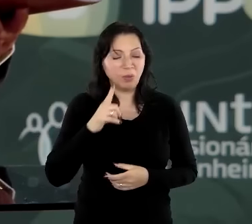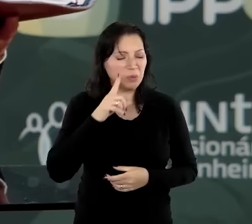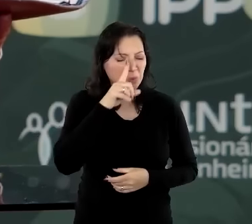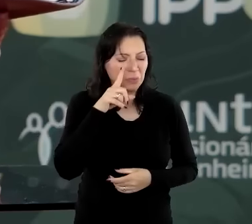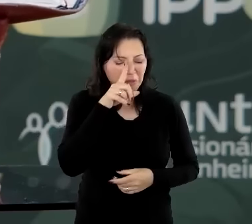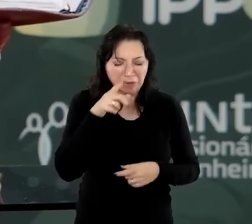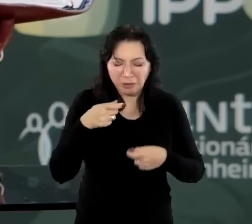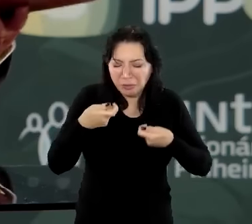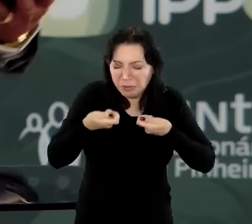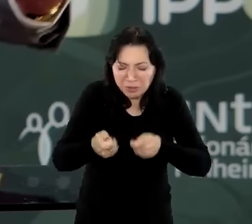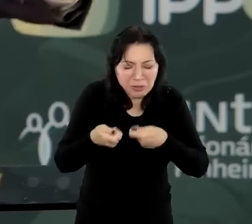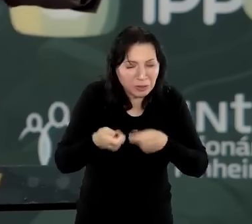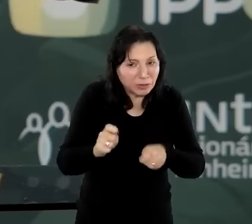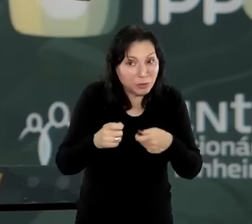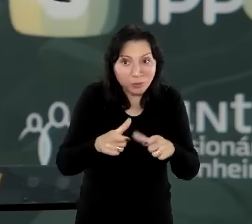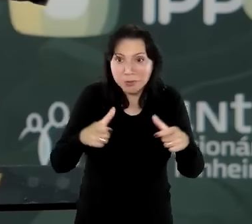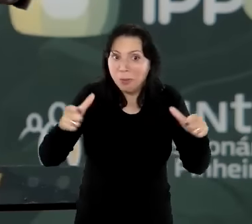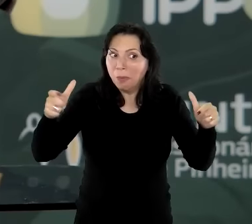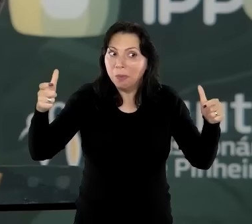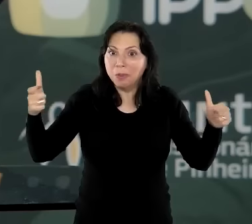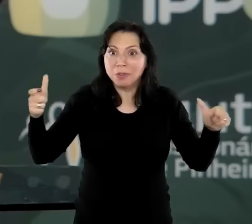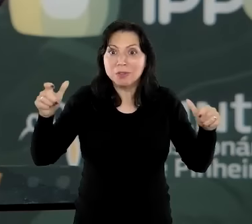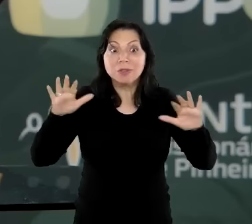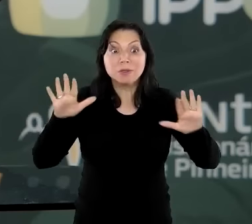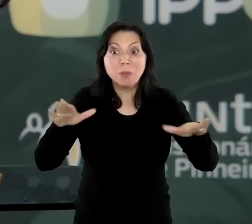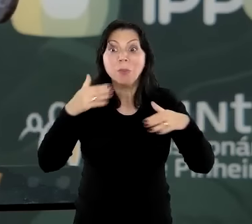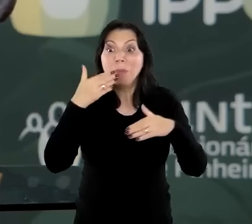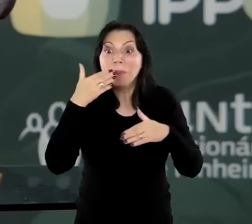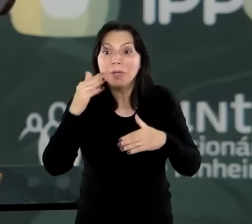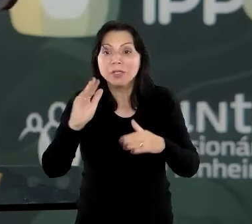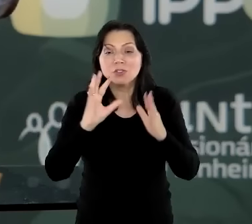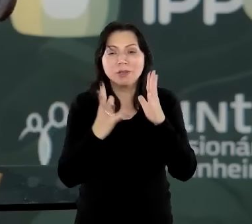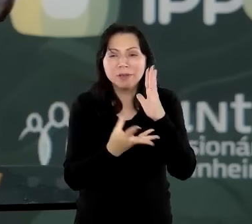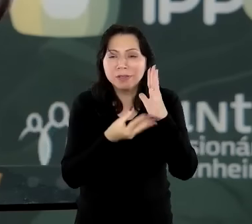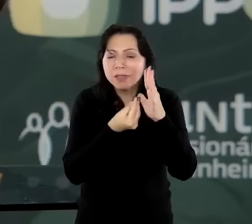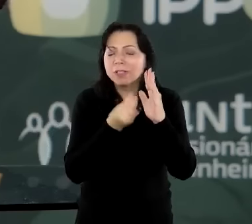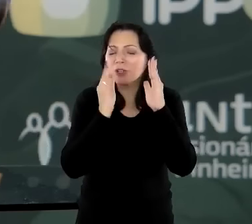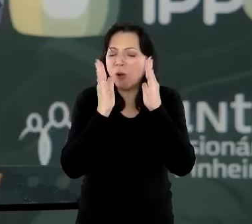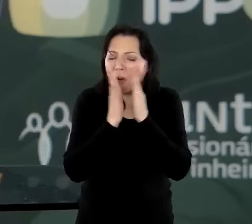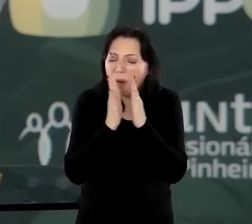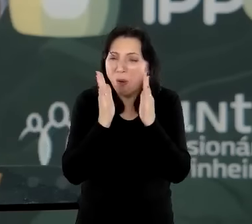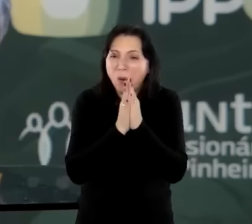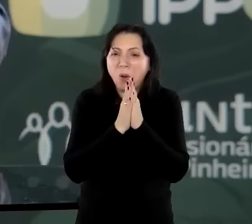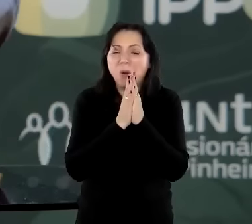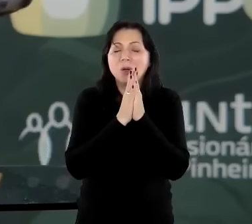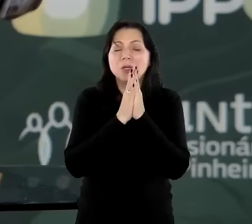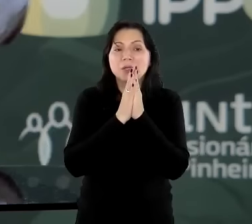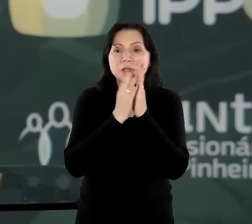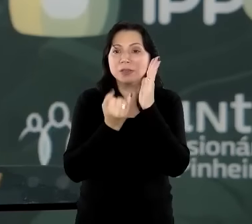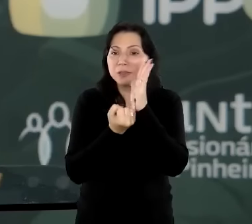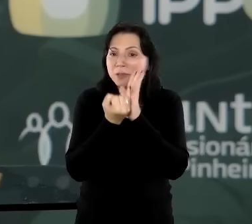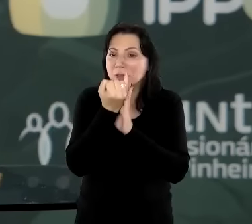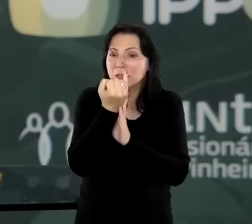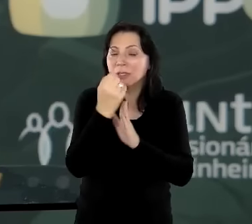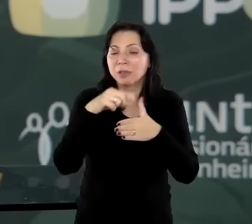as tentações são maiores, então ele está pedindo à igreja, ore por nós, ore por nós, ore por nós, ore por